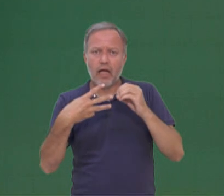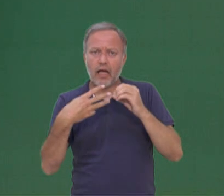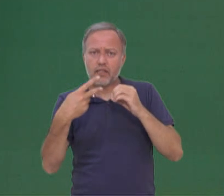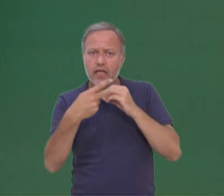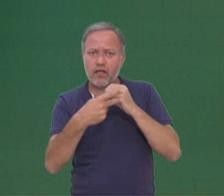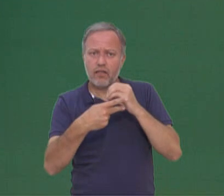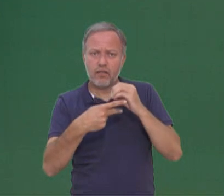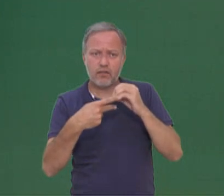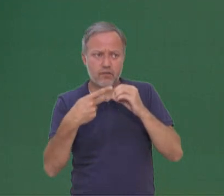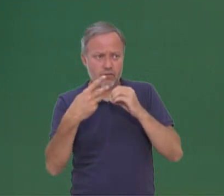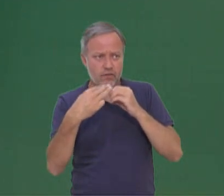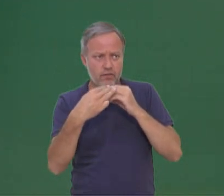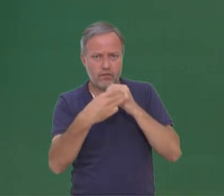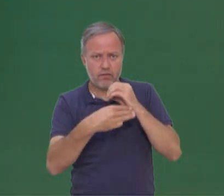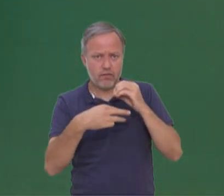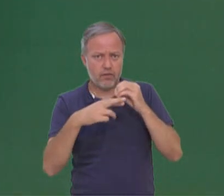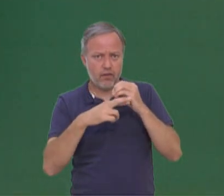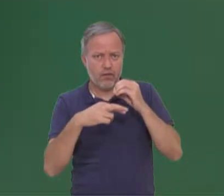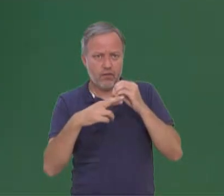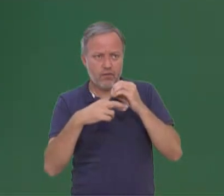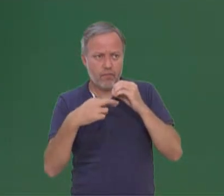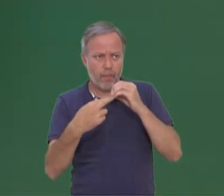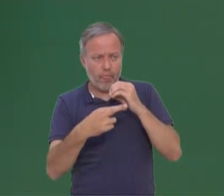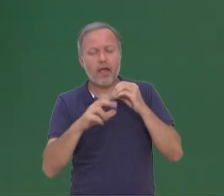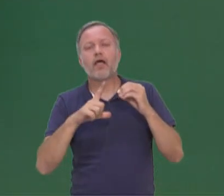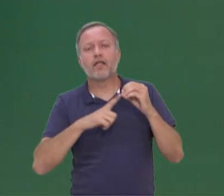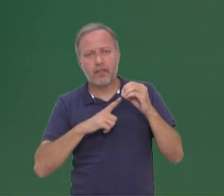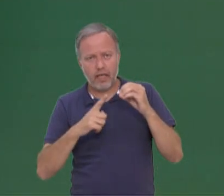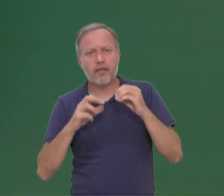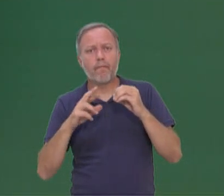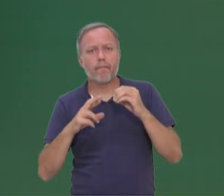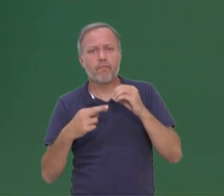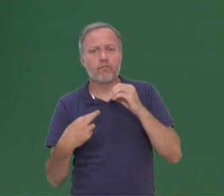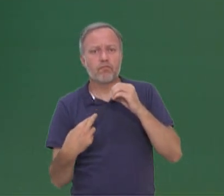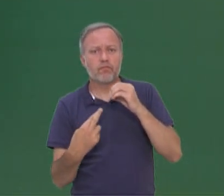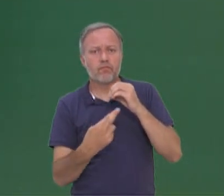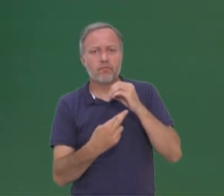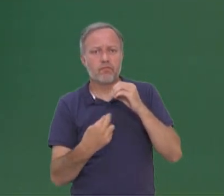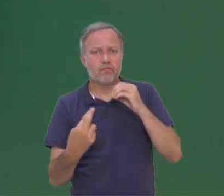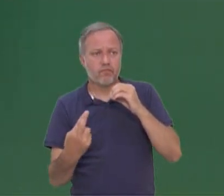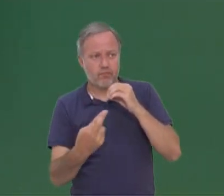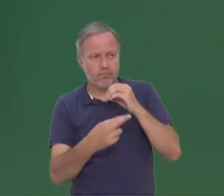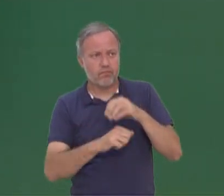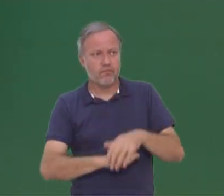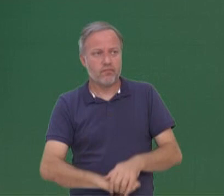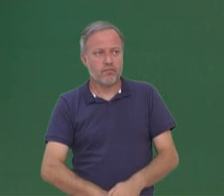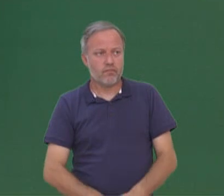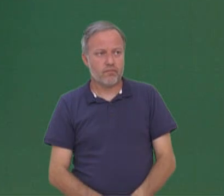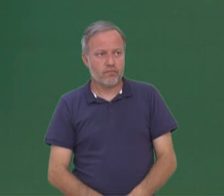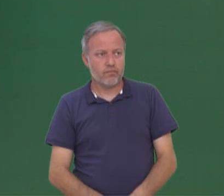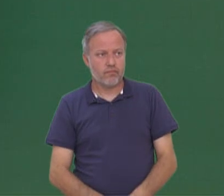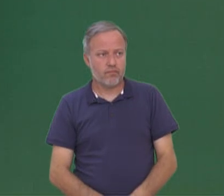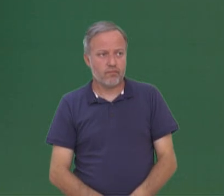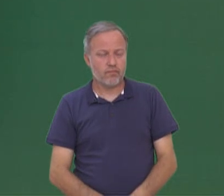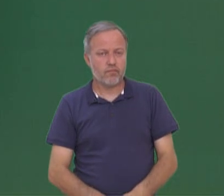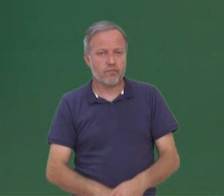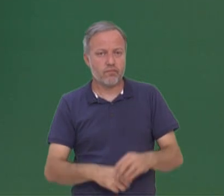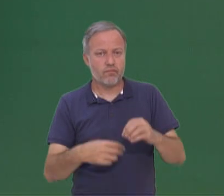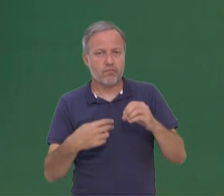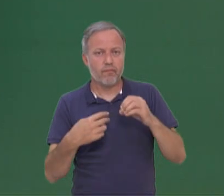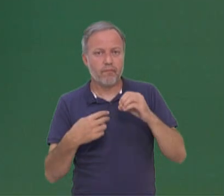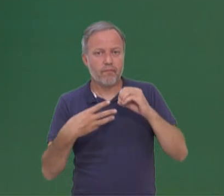retículo, mitocôndria e ribossomos? Errado, elas têm o tal do ribossomo, que a gente vai conhecer na aula que vem. A célula procarionte é